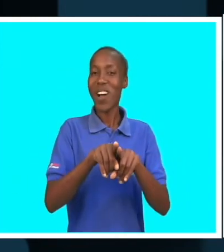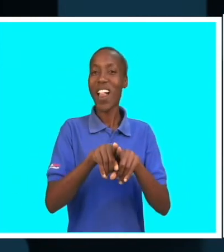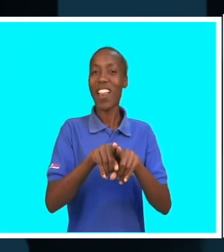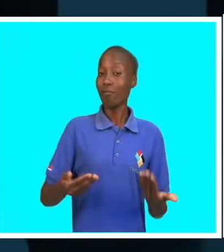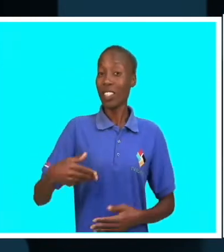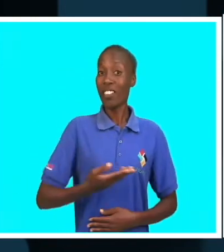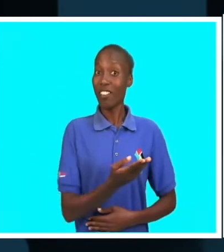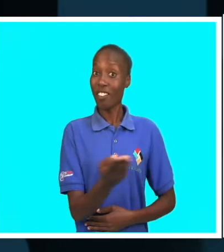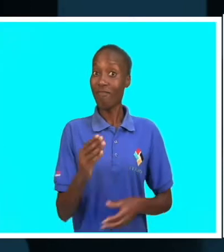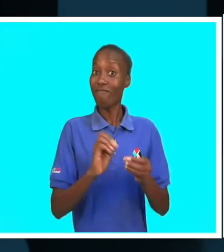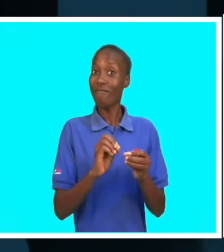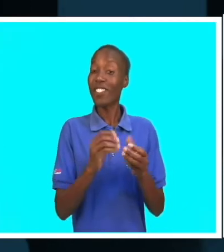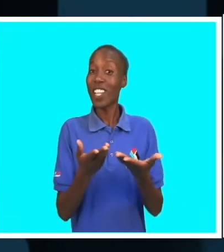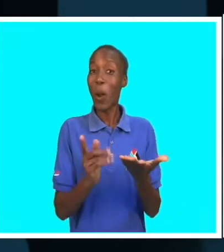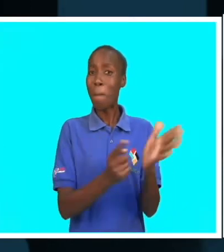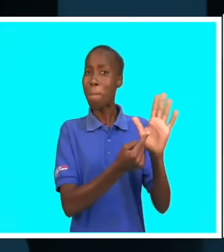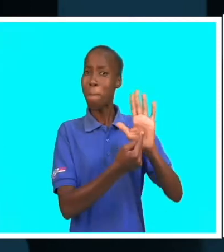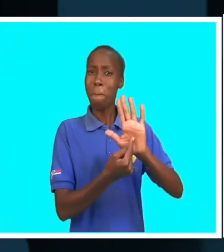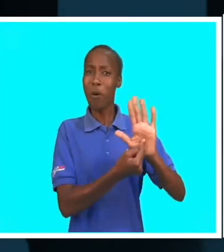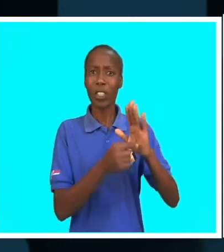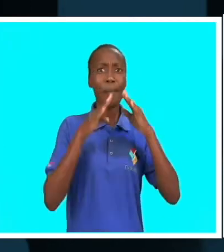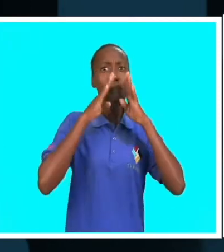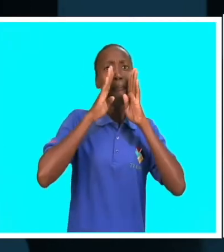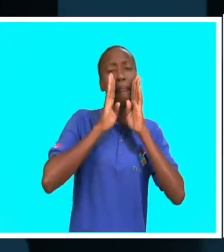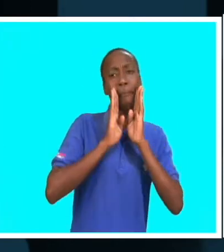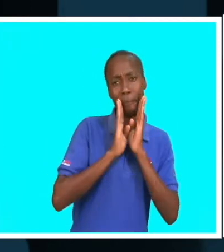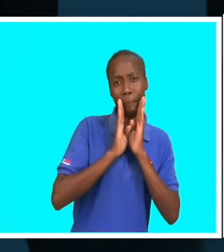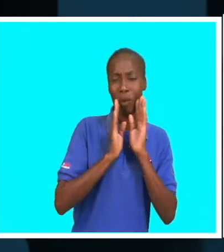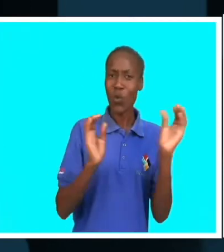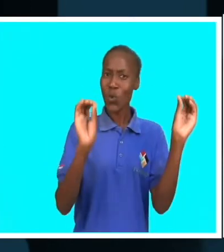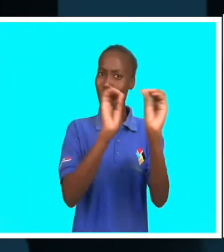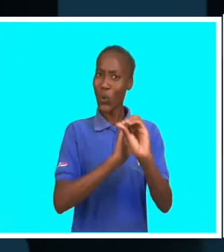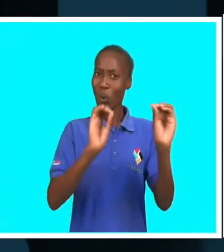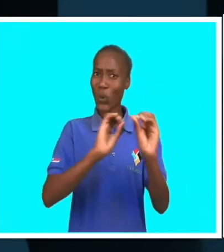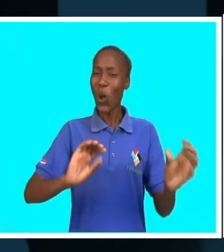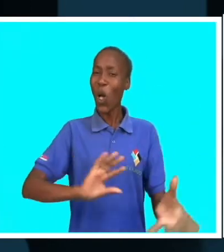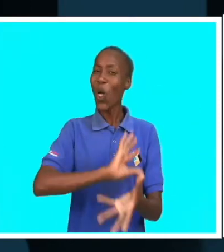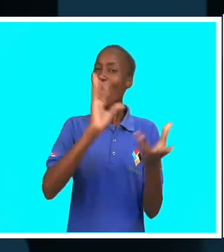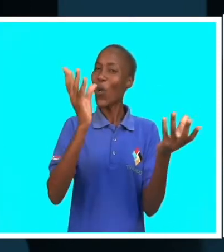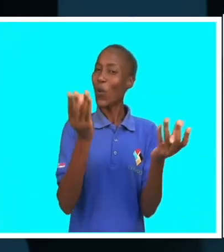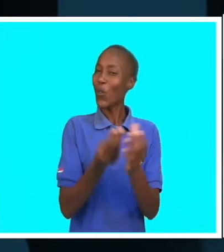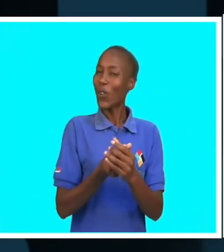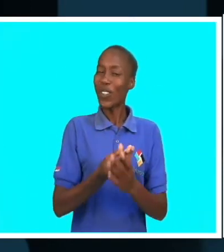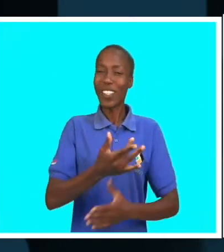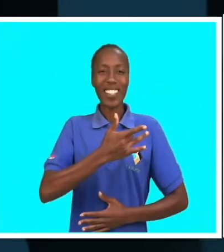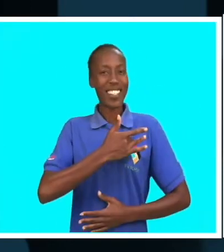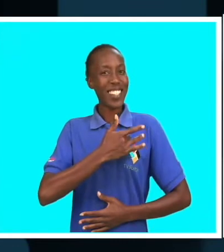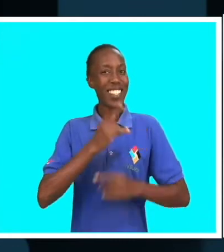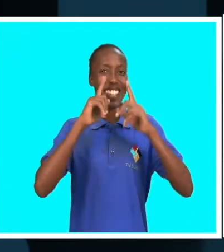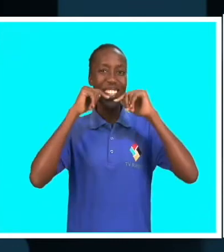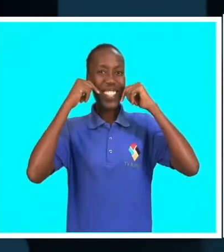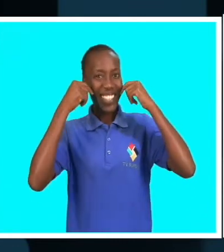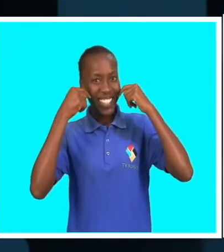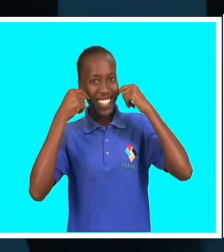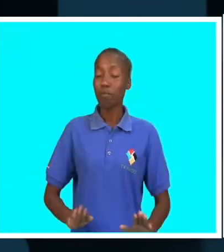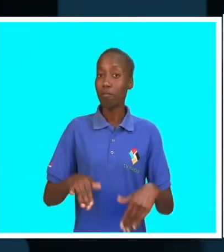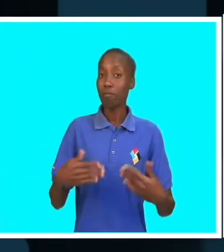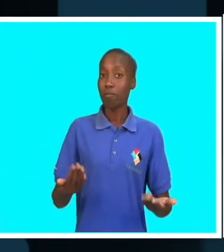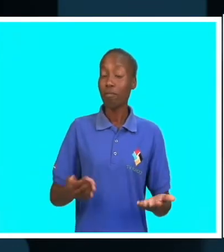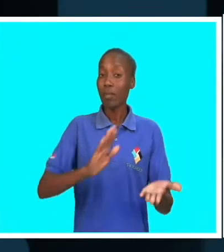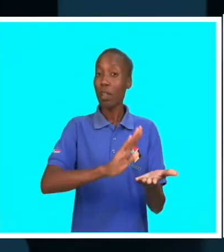gênero. O que elas fizeram não foi nada de mal, ninguém ficou triste. Foi mais um ato de